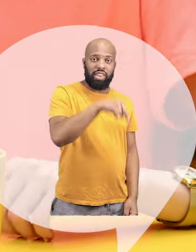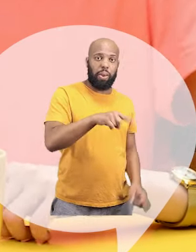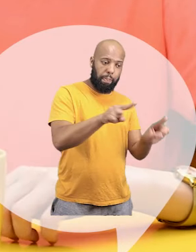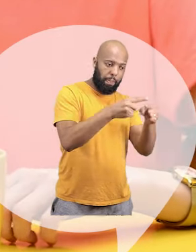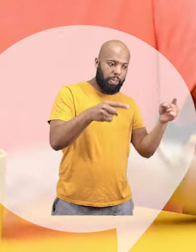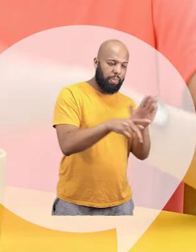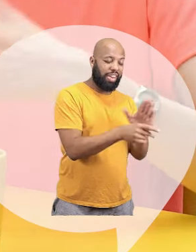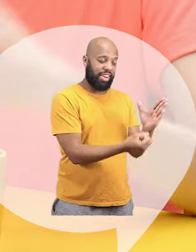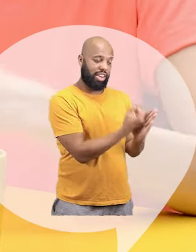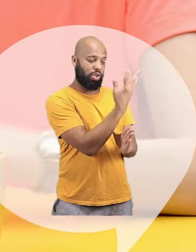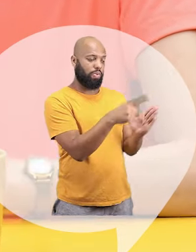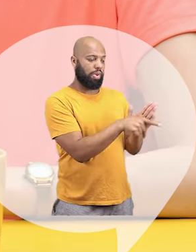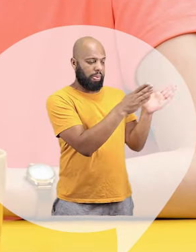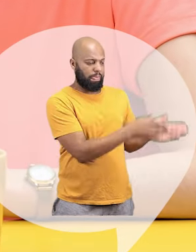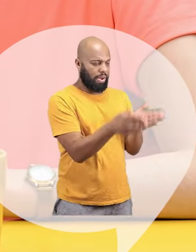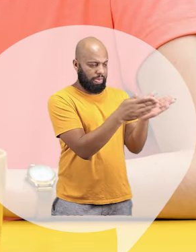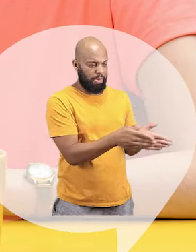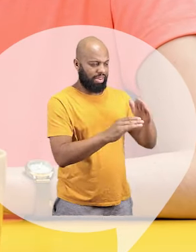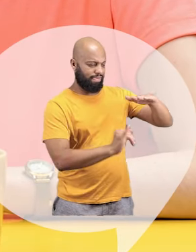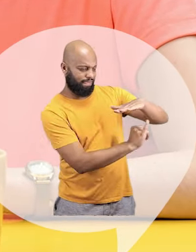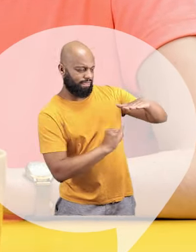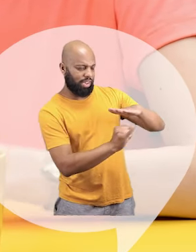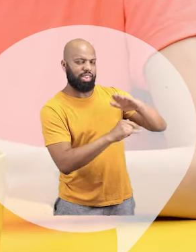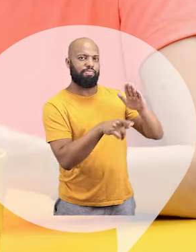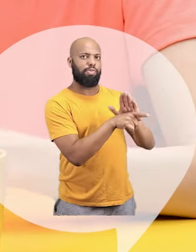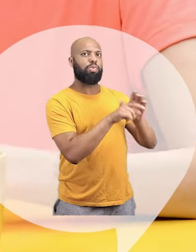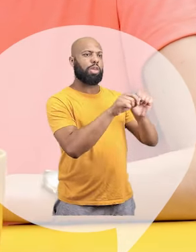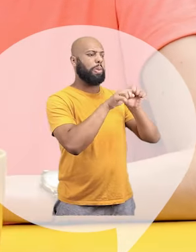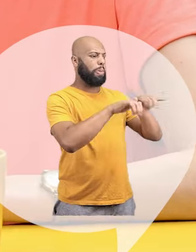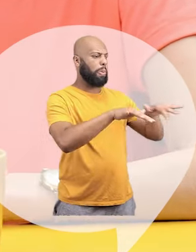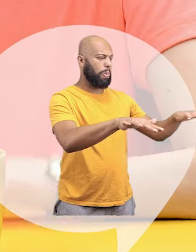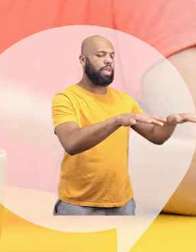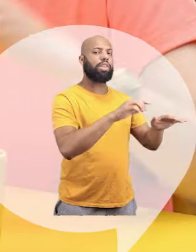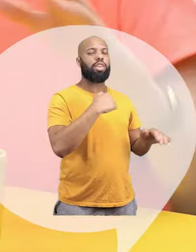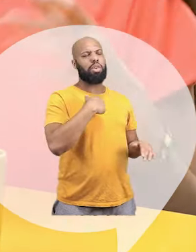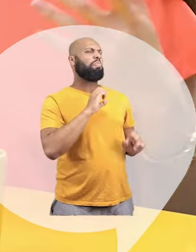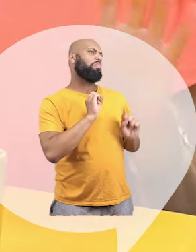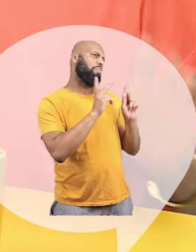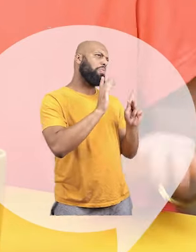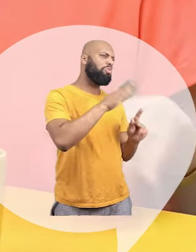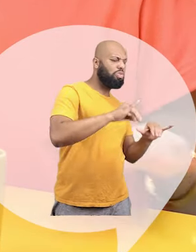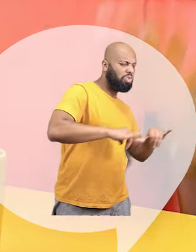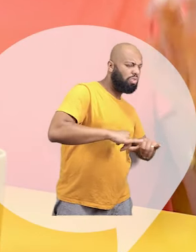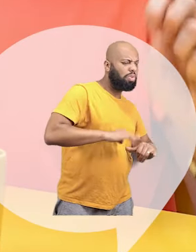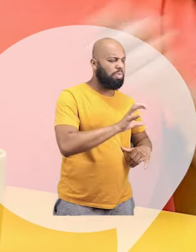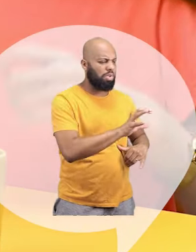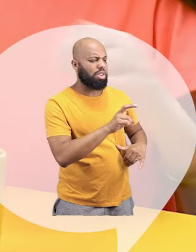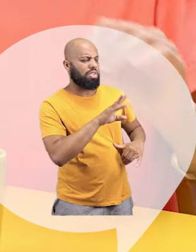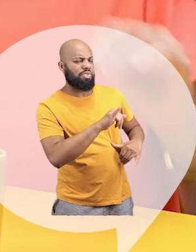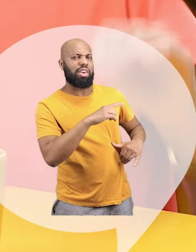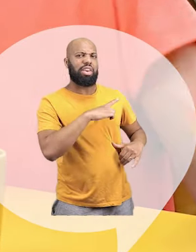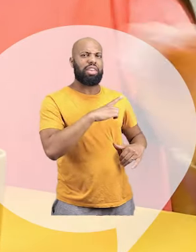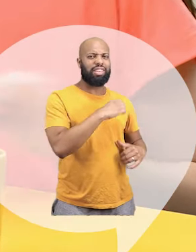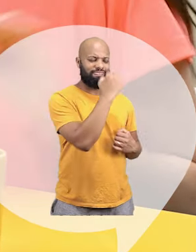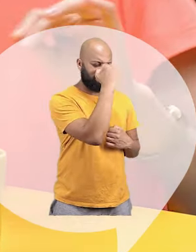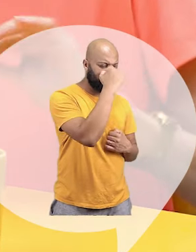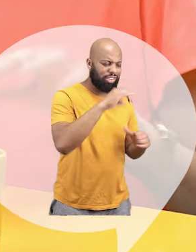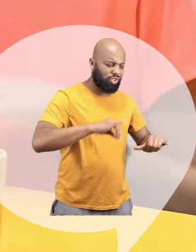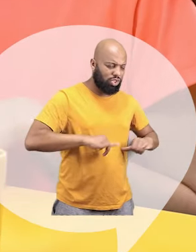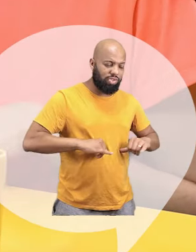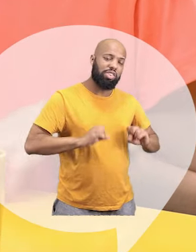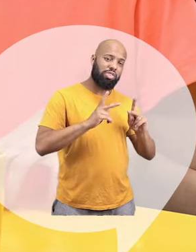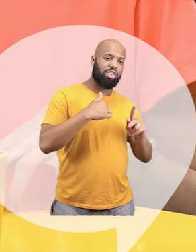Industrial assim né é de massa assim ela beleza Ah eu também já passei por isso e tal uma música Ali de uma dorzinha